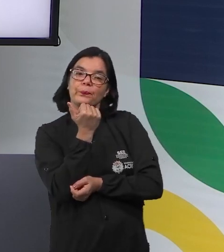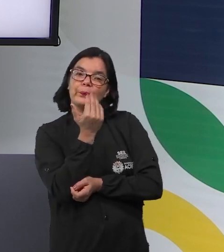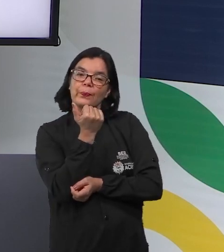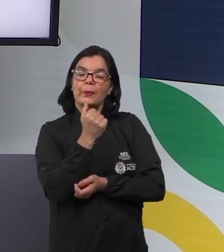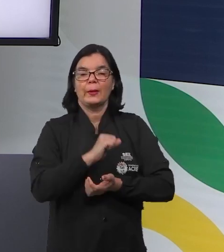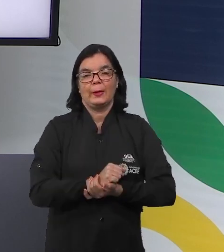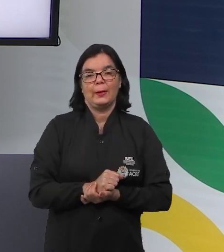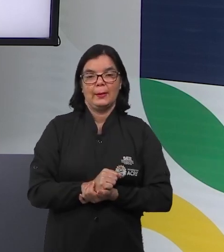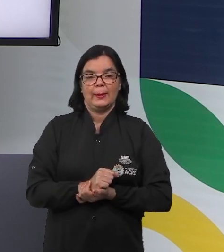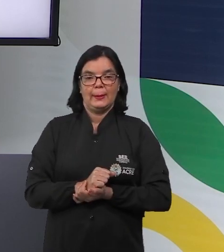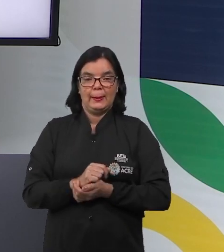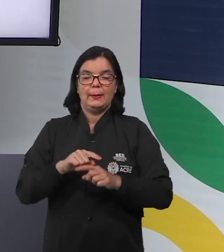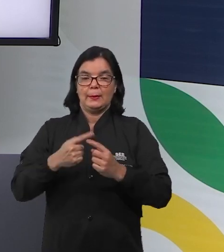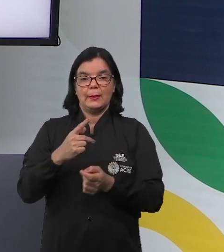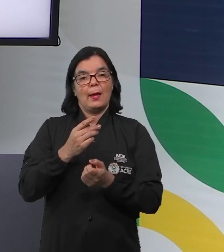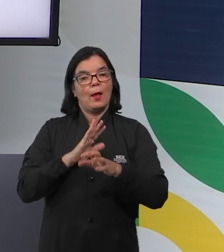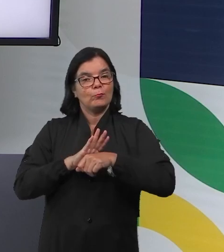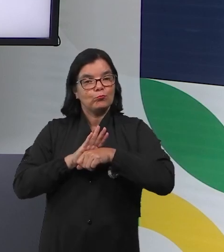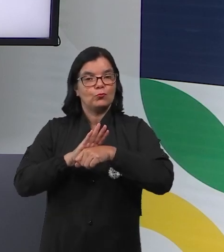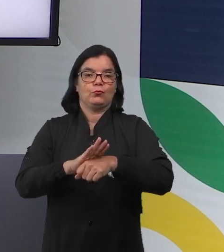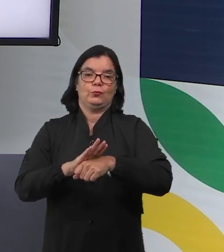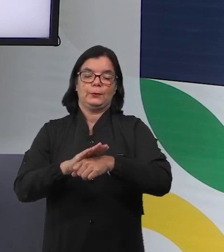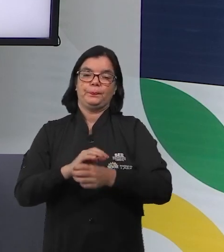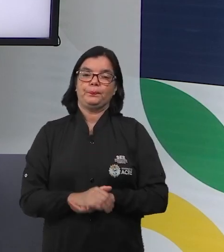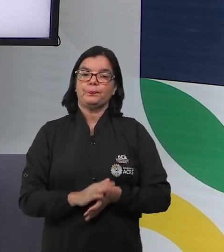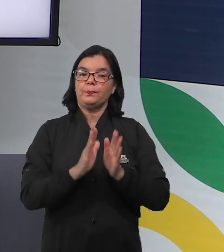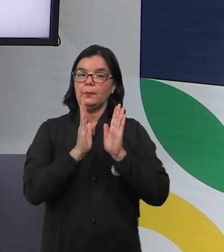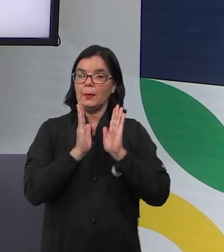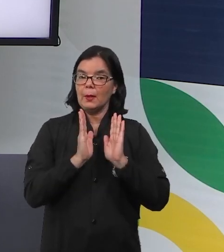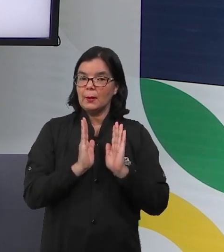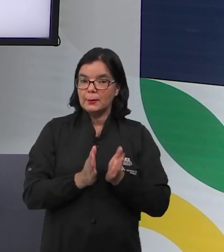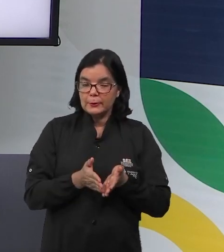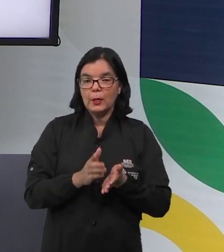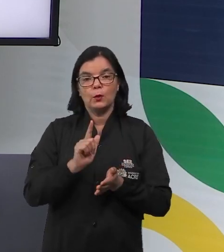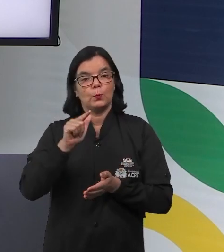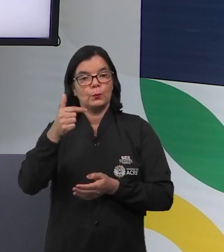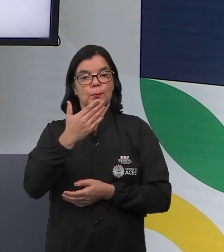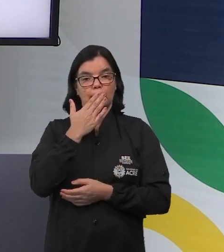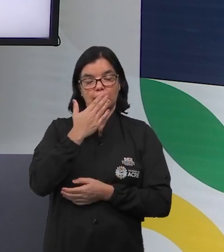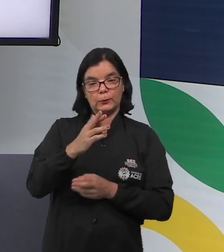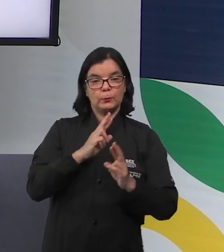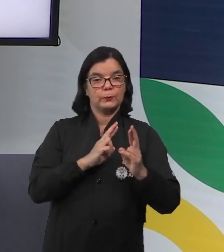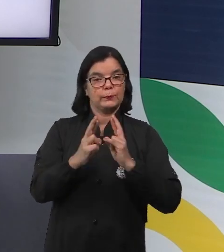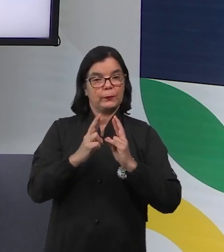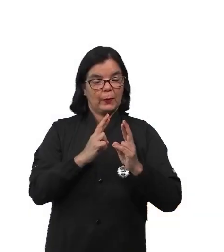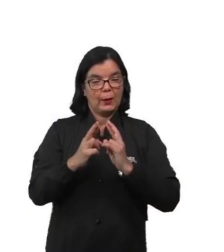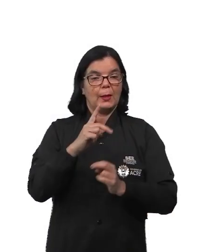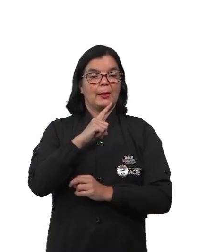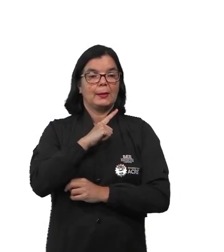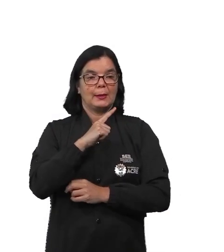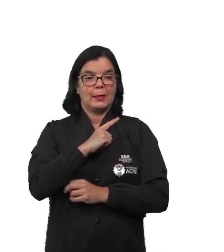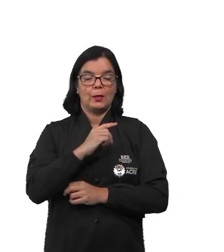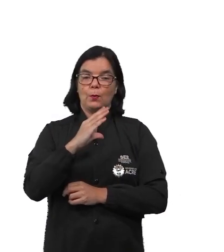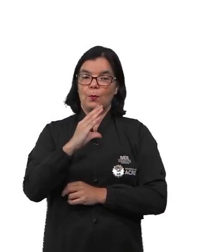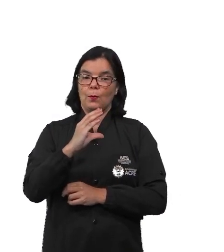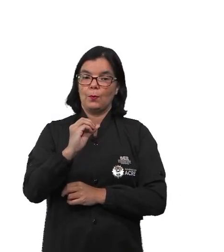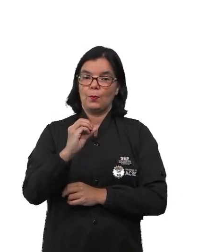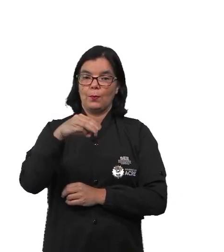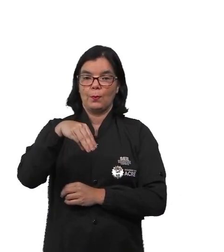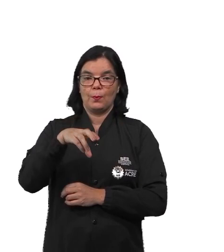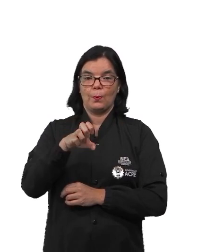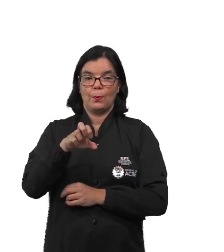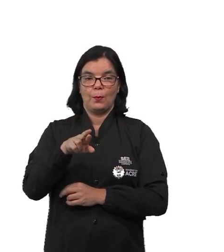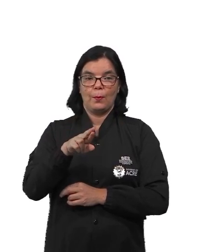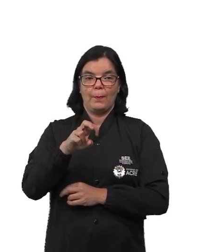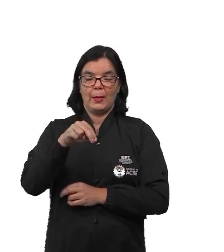certo? Protocooperação. Já no outro tipo de relação, temos o comensalismo.